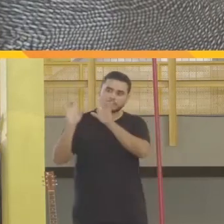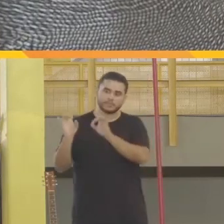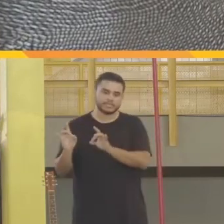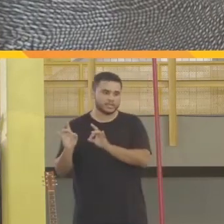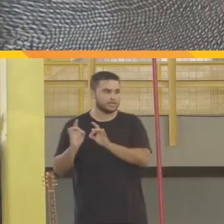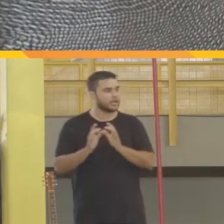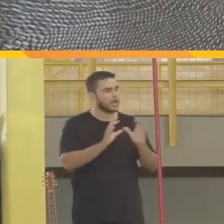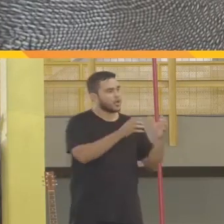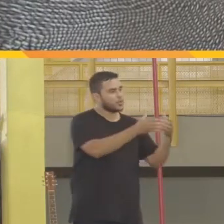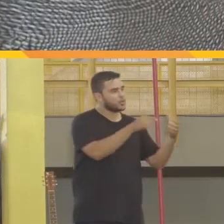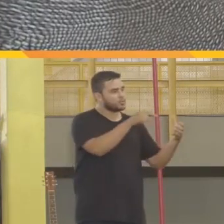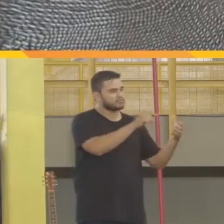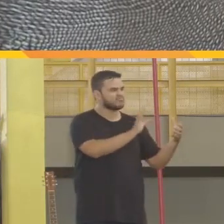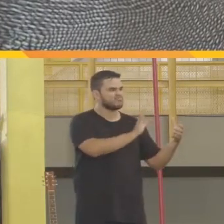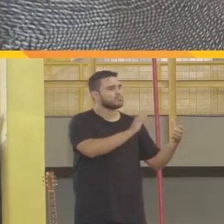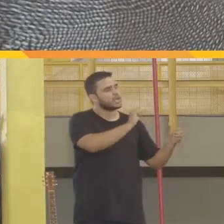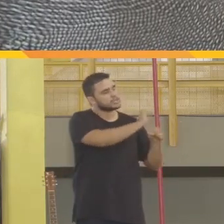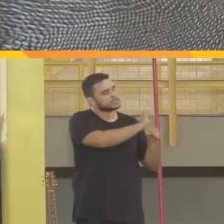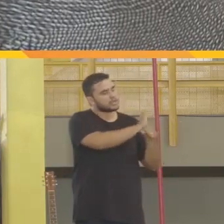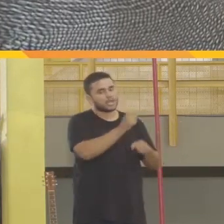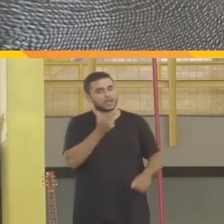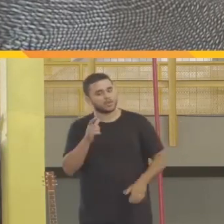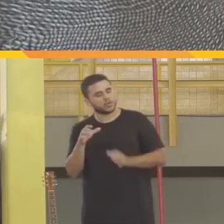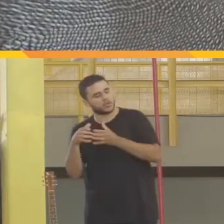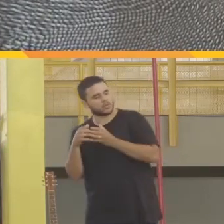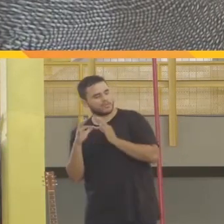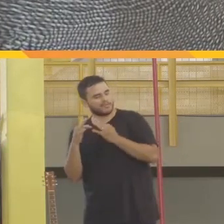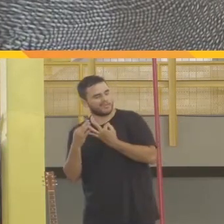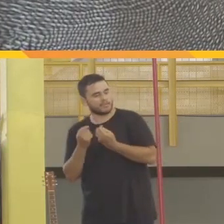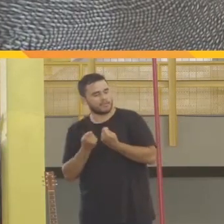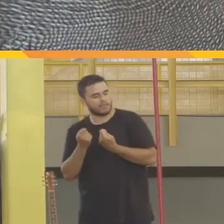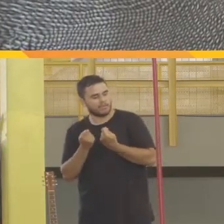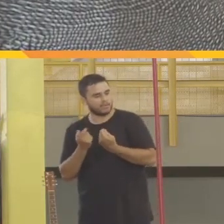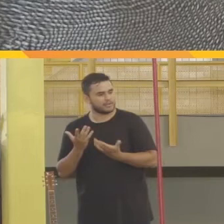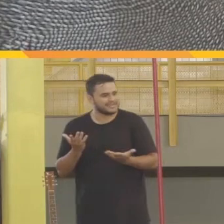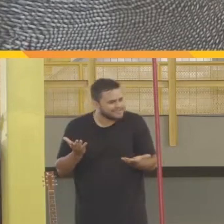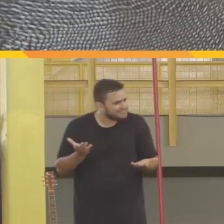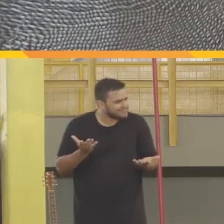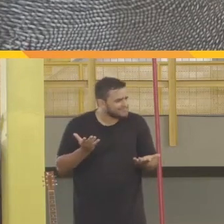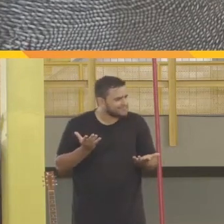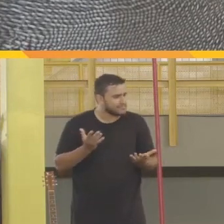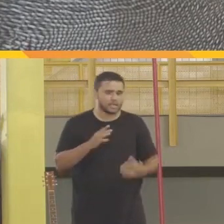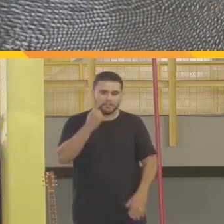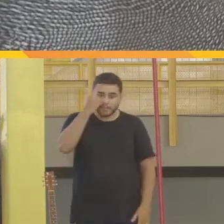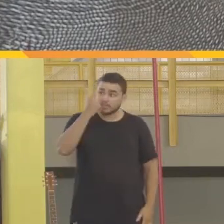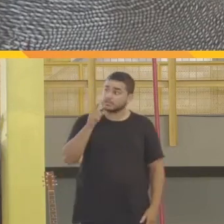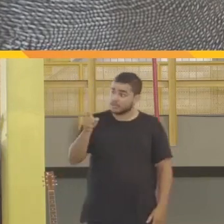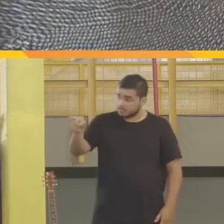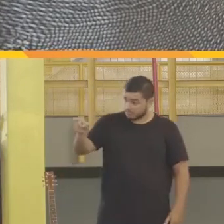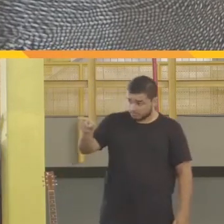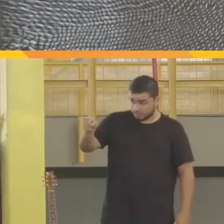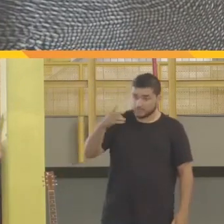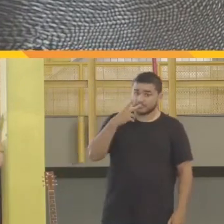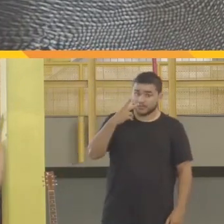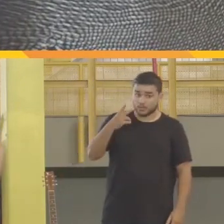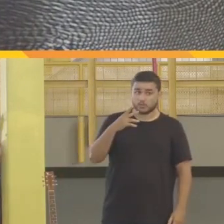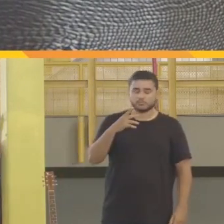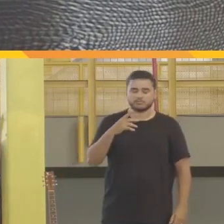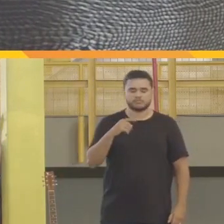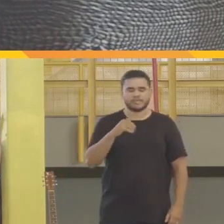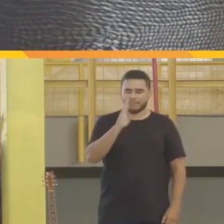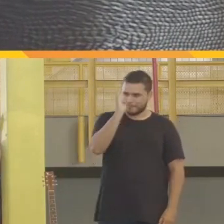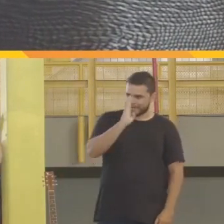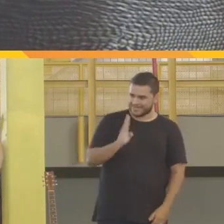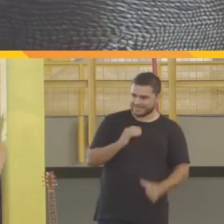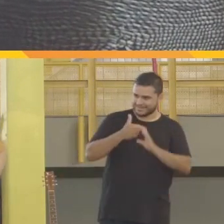crítica em relação a isso. Outra coisa, esse jeitinho brasileiro, ele tem um traço